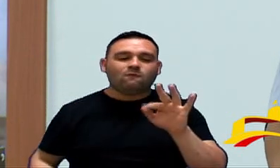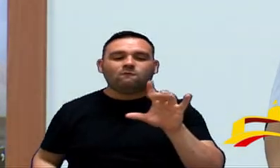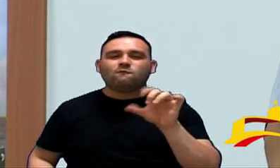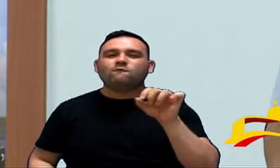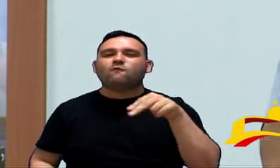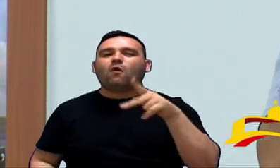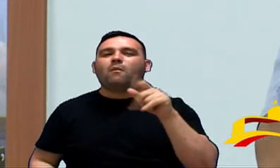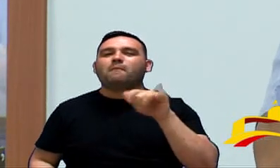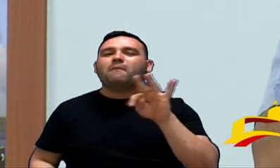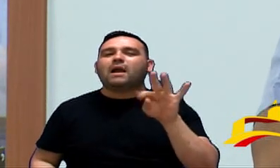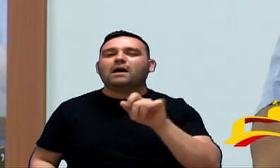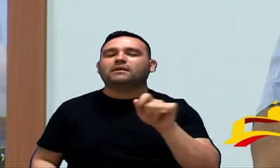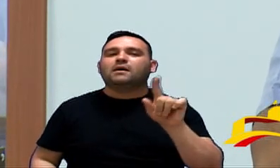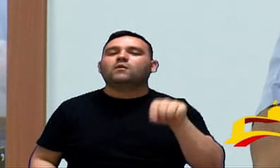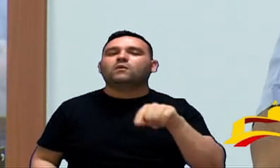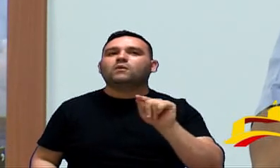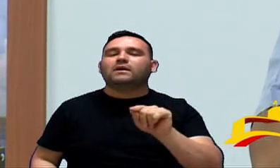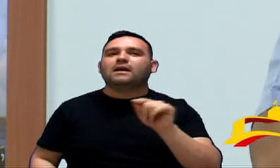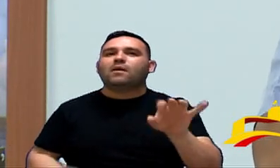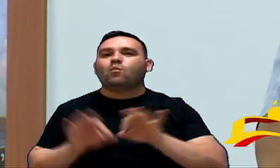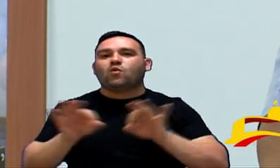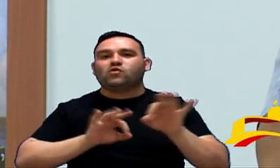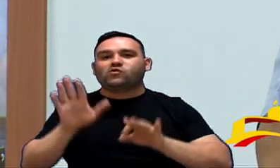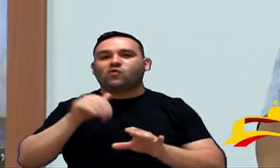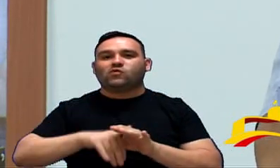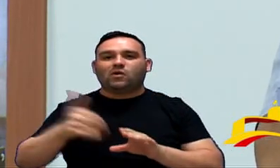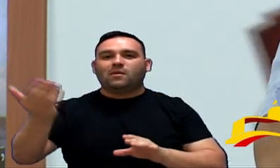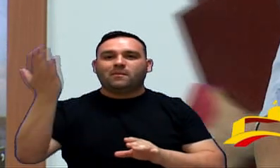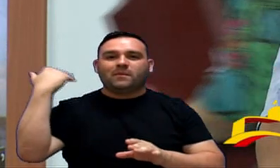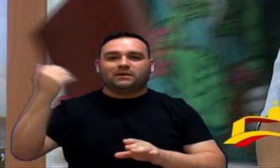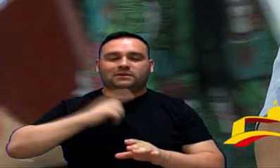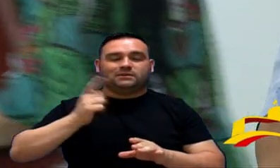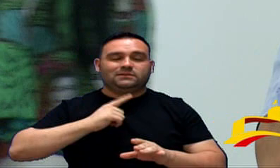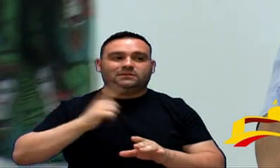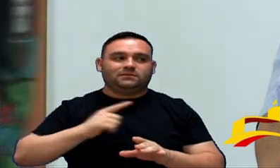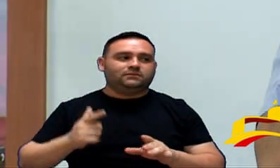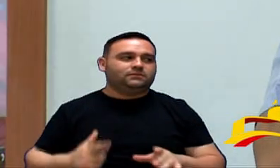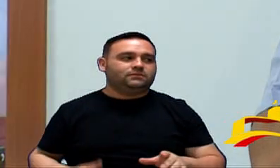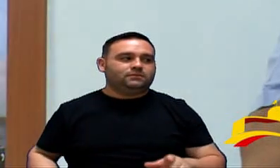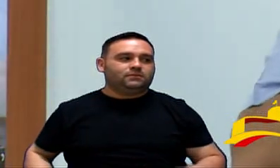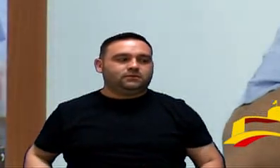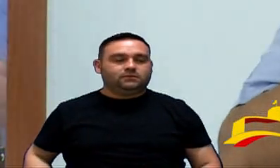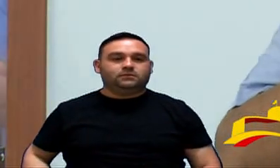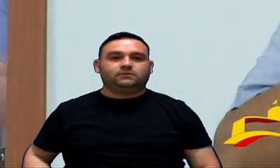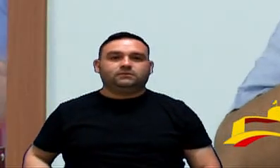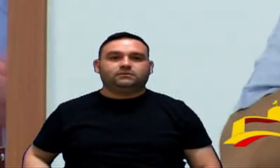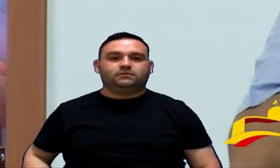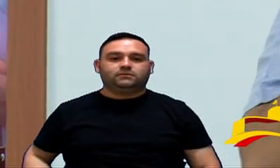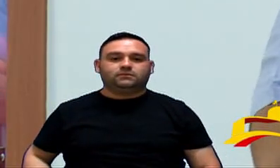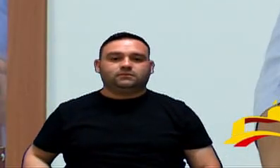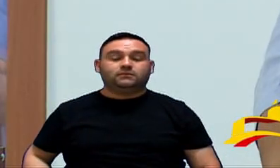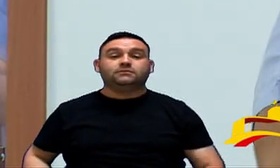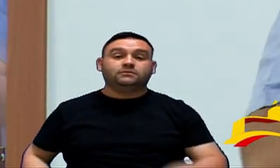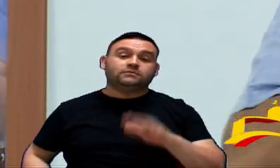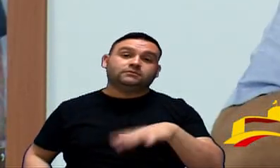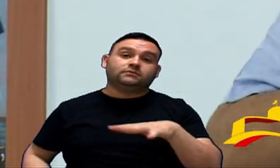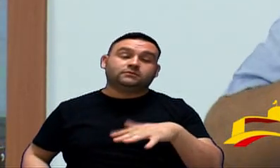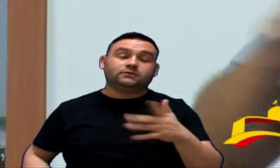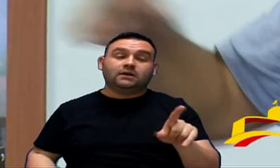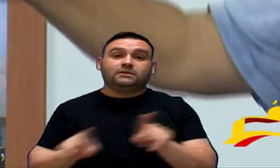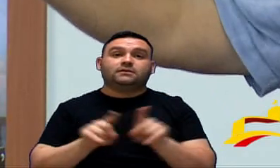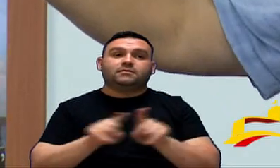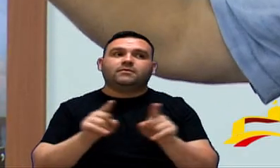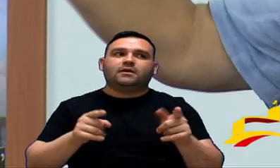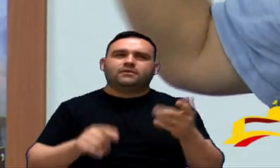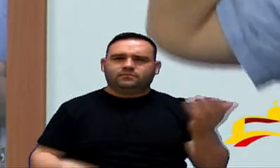Sorocaba através daquele projeto que nós votamos lá, daquela verba. Foi. É, viu? Sim.